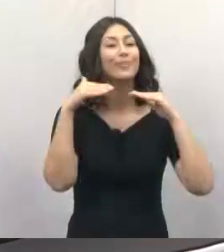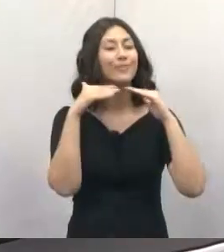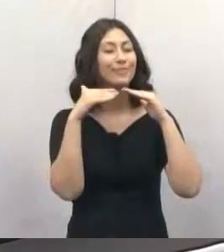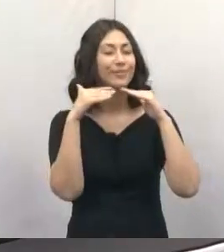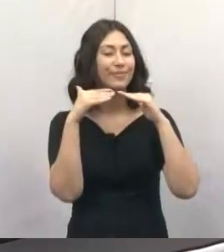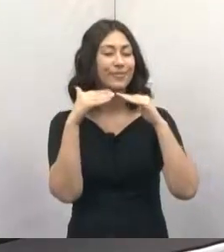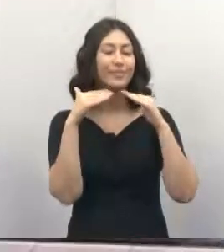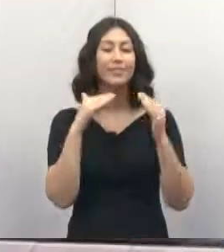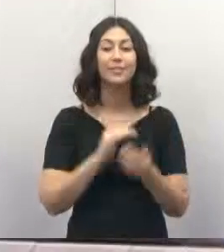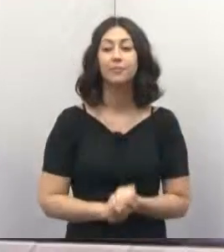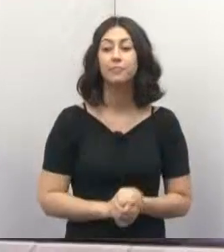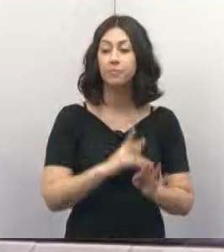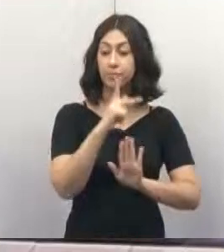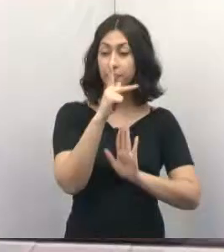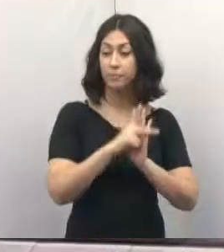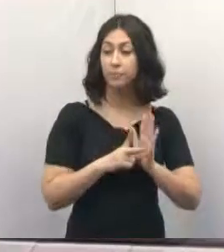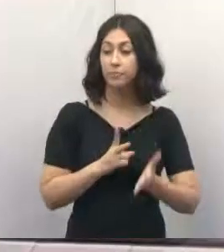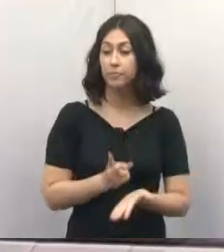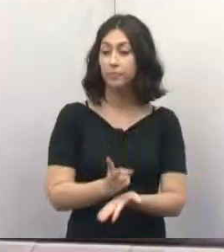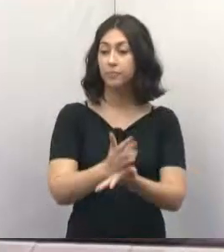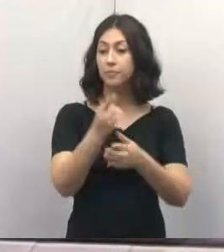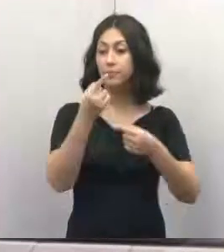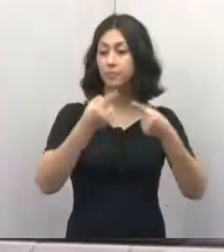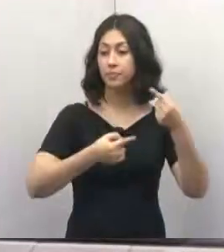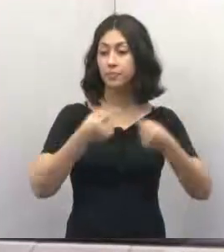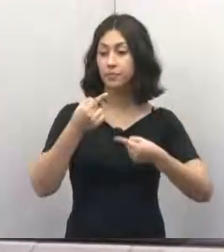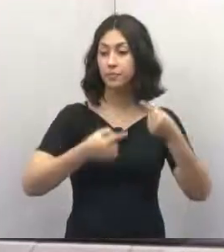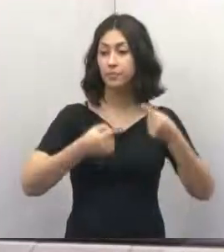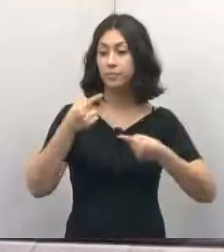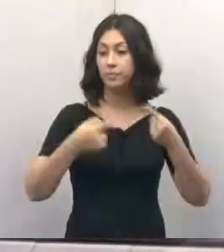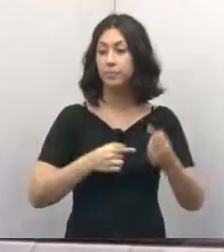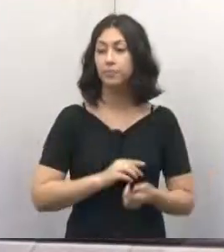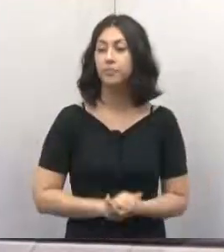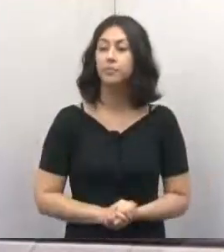favorável. O projeto continua em discussão.